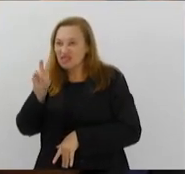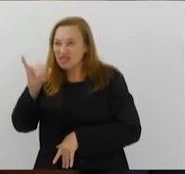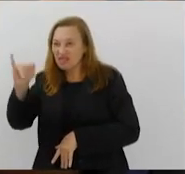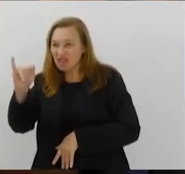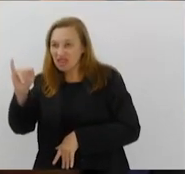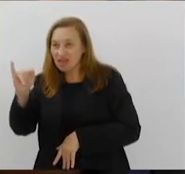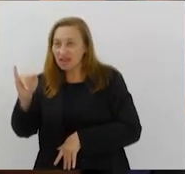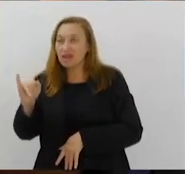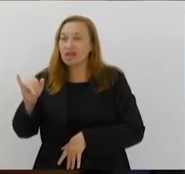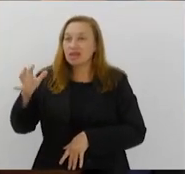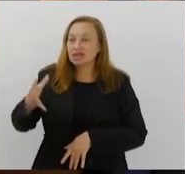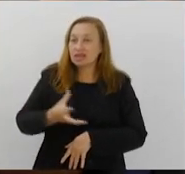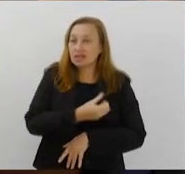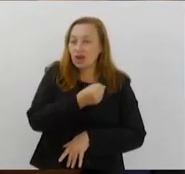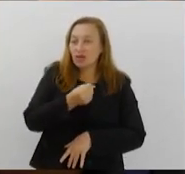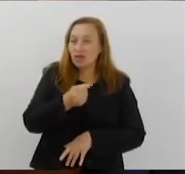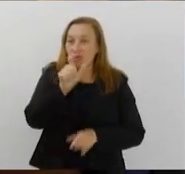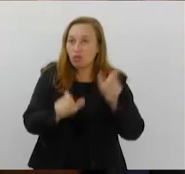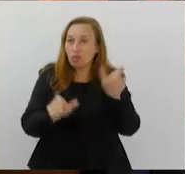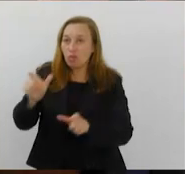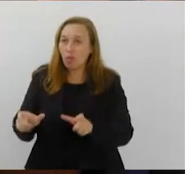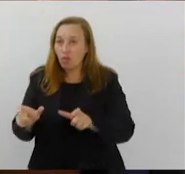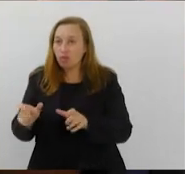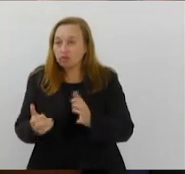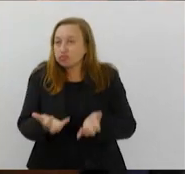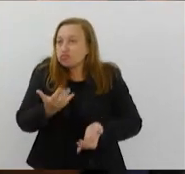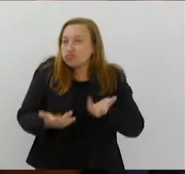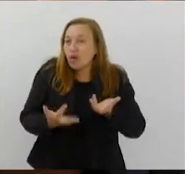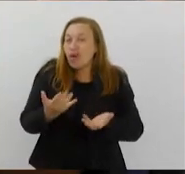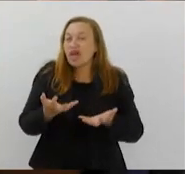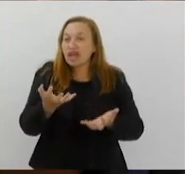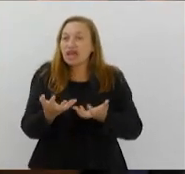incêndio. Na verdade, ele quer que todos nós